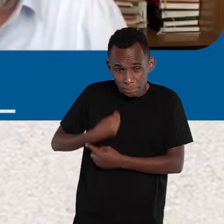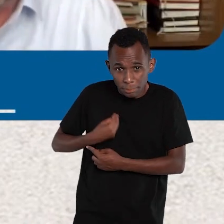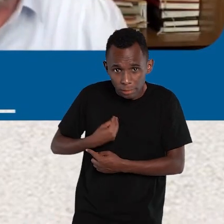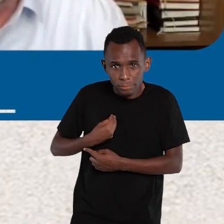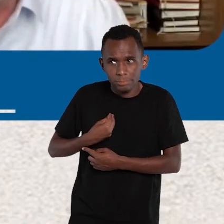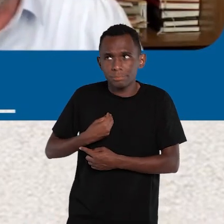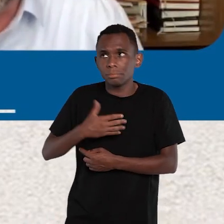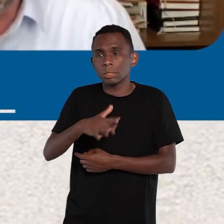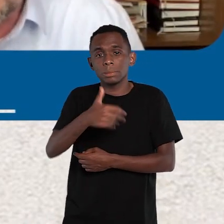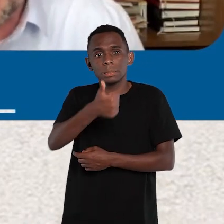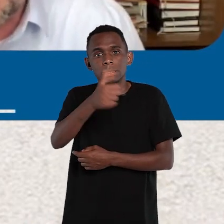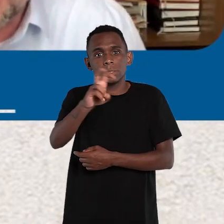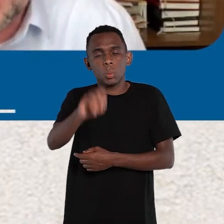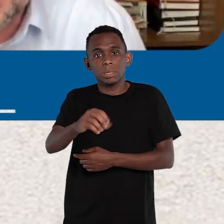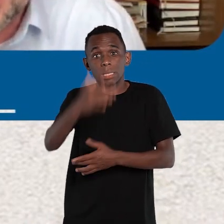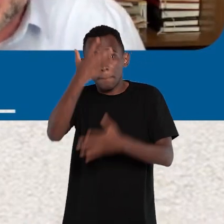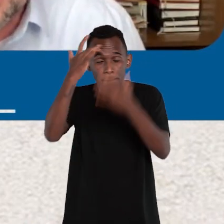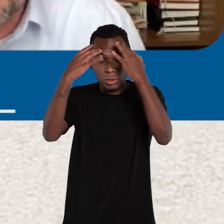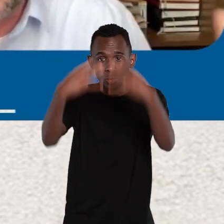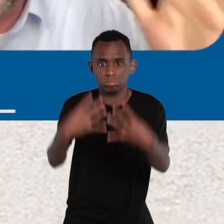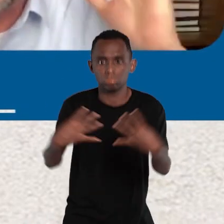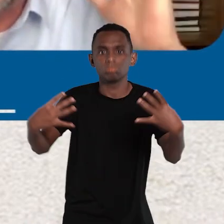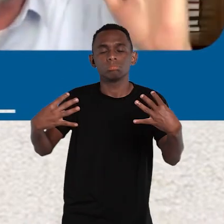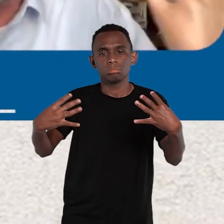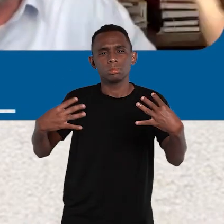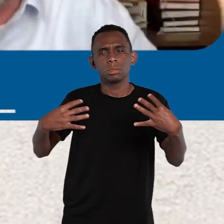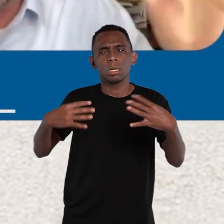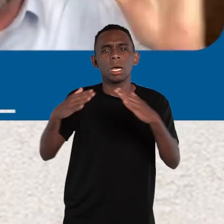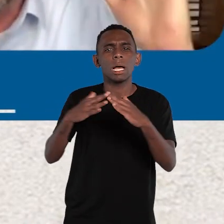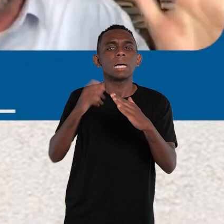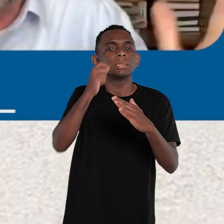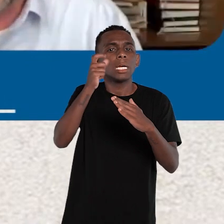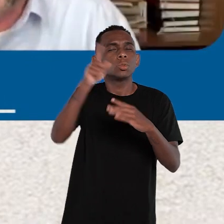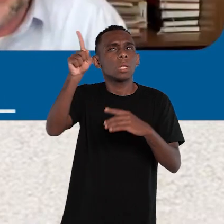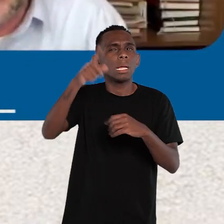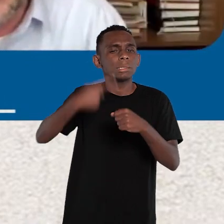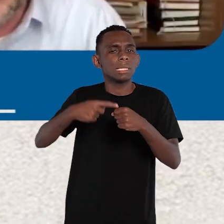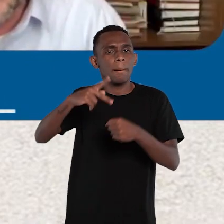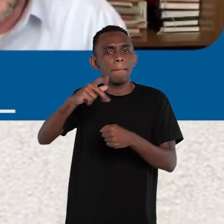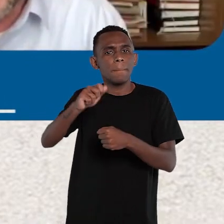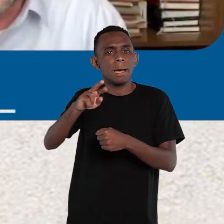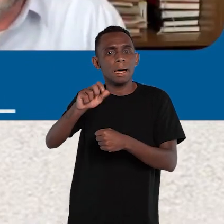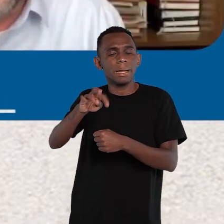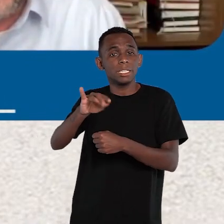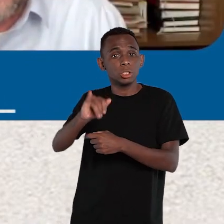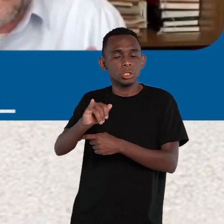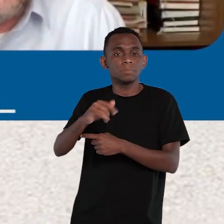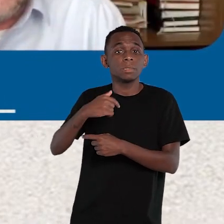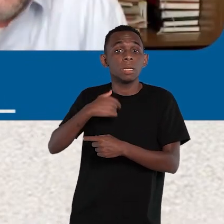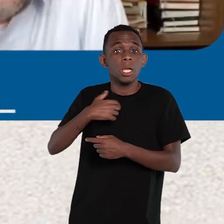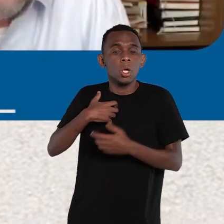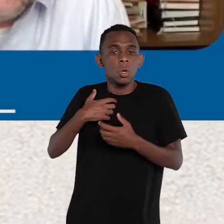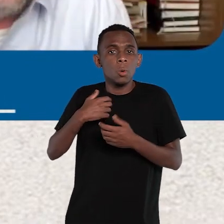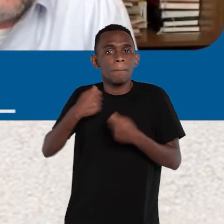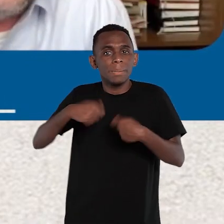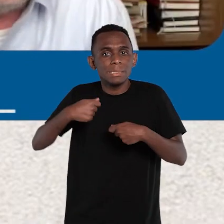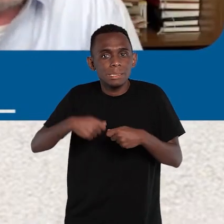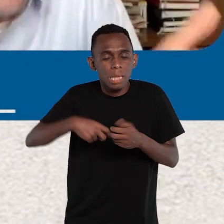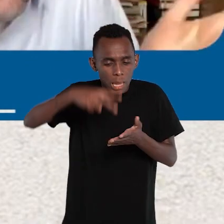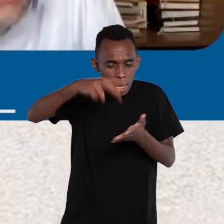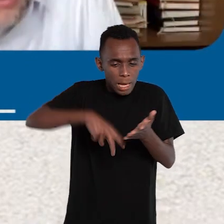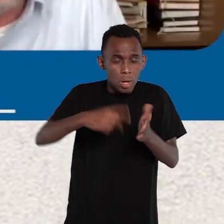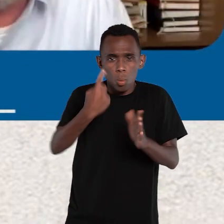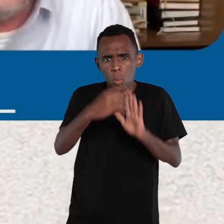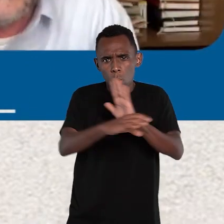era realmente o público, 150 pessoas. Foi naquela Casa Azul, lá em Paraty. E me coube ler um capítulo do que eu